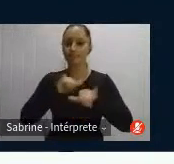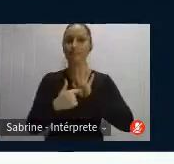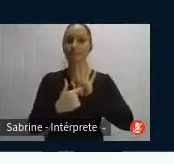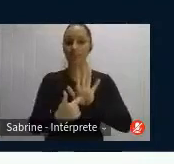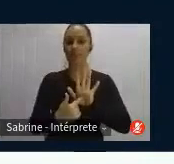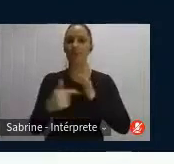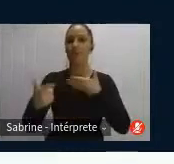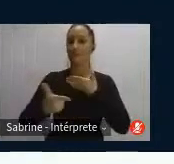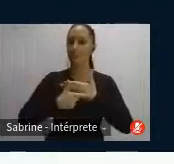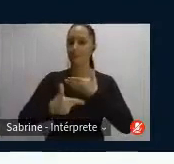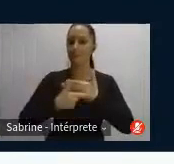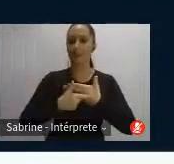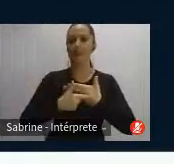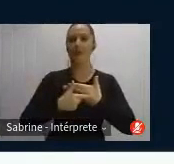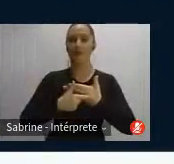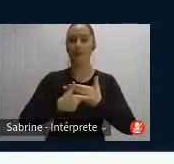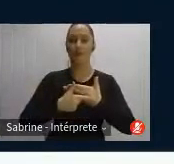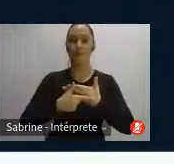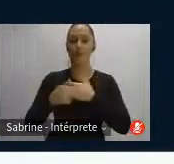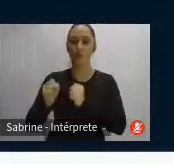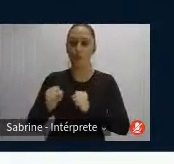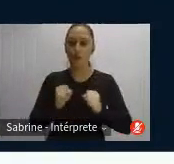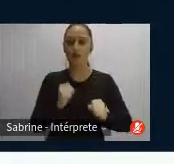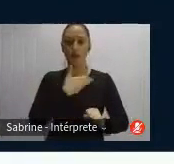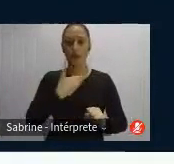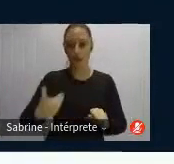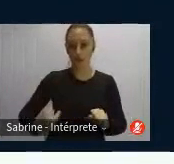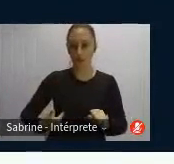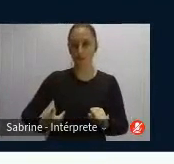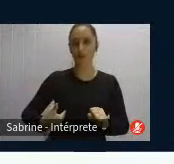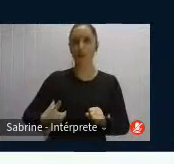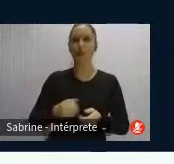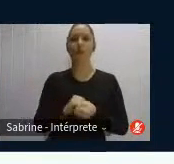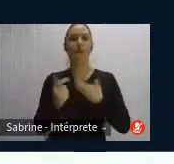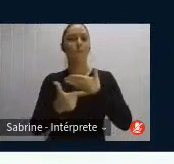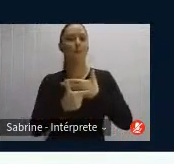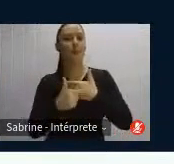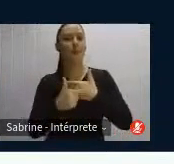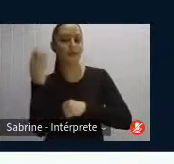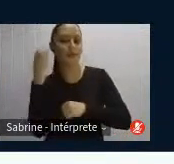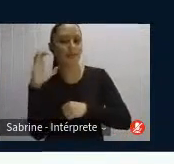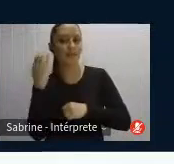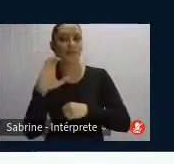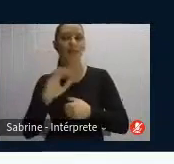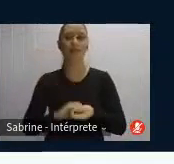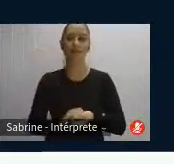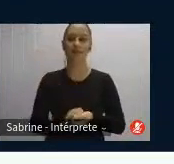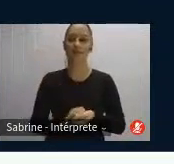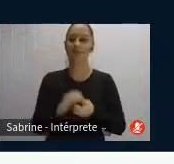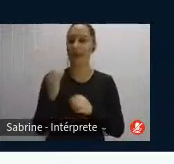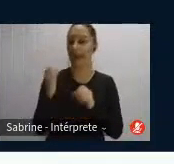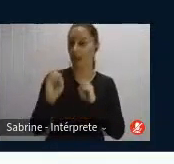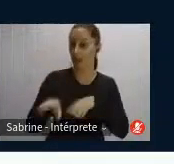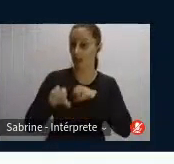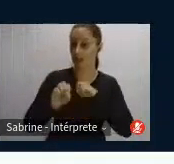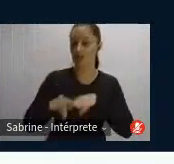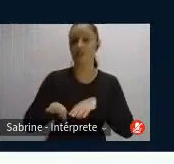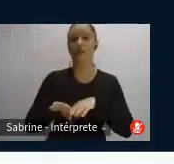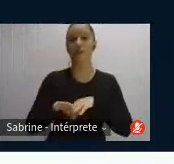educação, né, nessa, para combater, né, essa sindemia global.